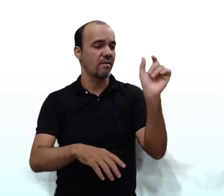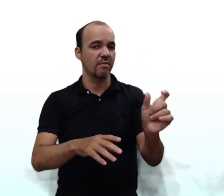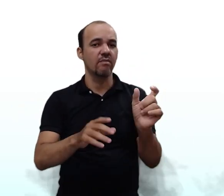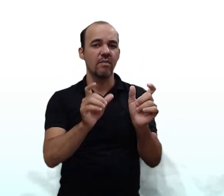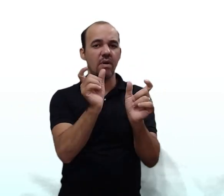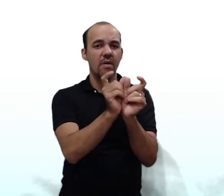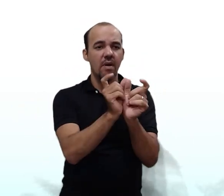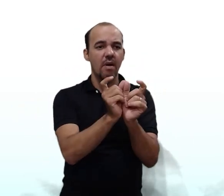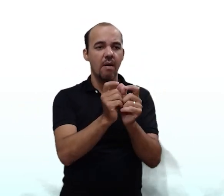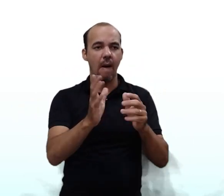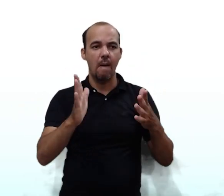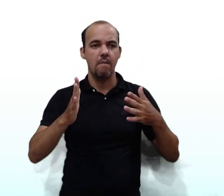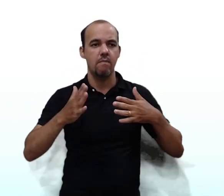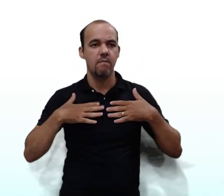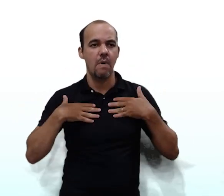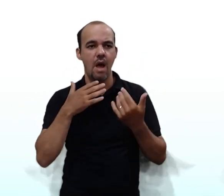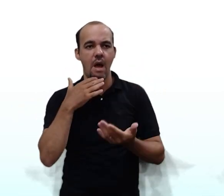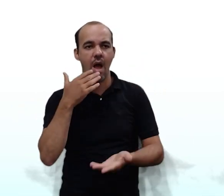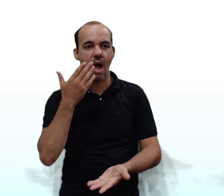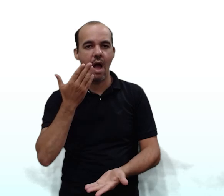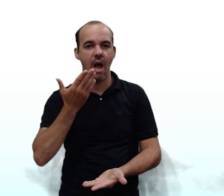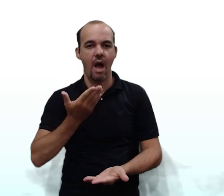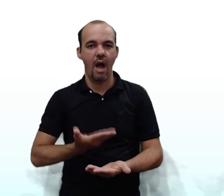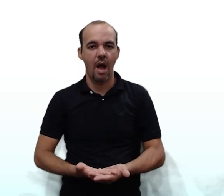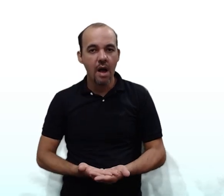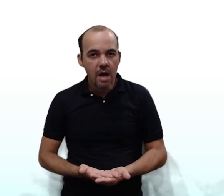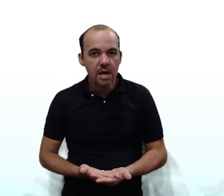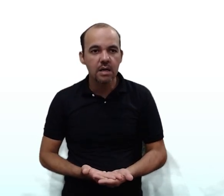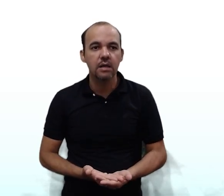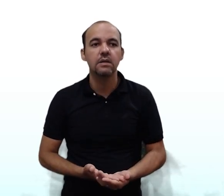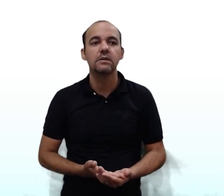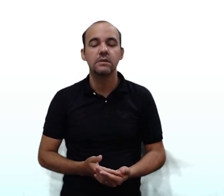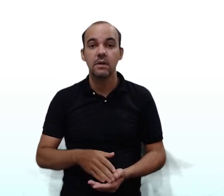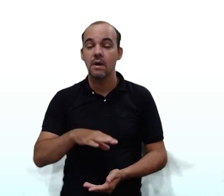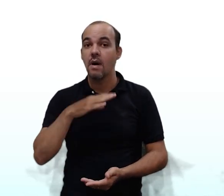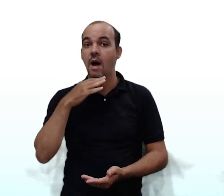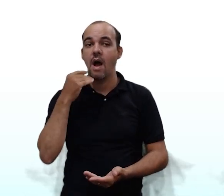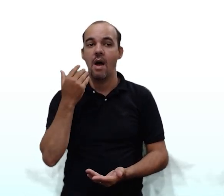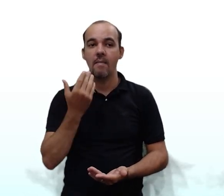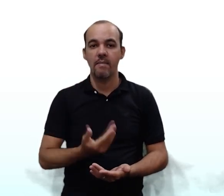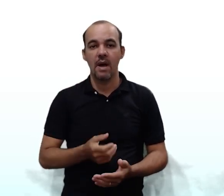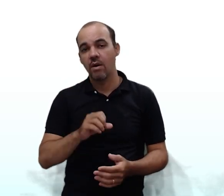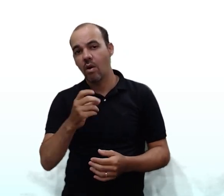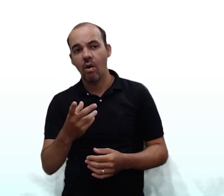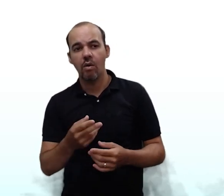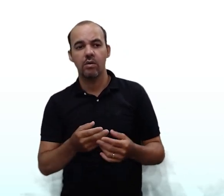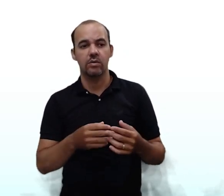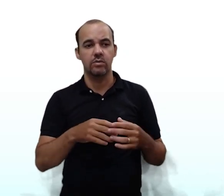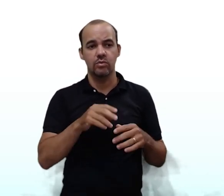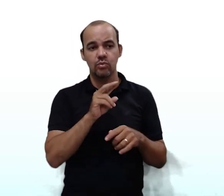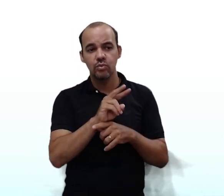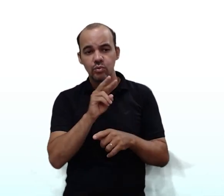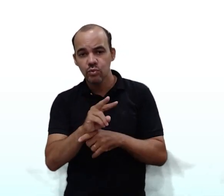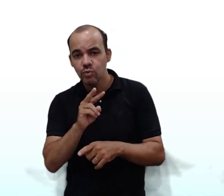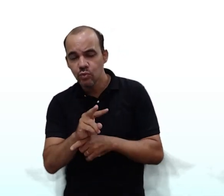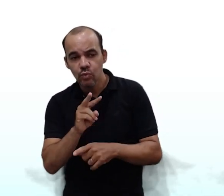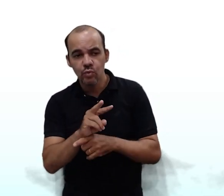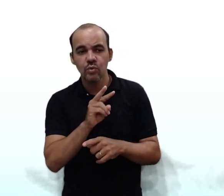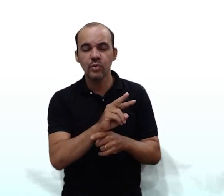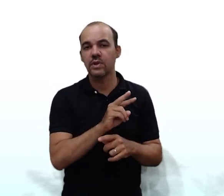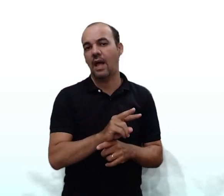significa, pasmem, quem não conhece ainda, quem não lembra, significa cuidar, tomar conta,